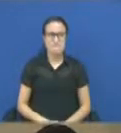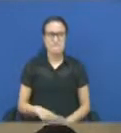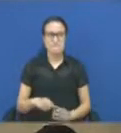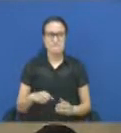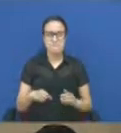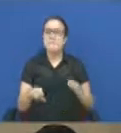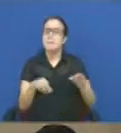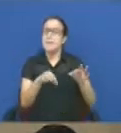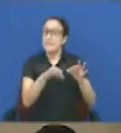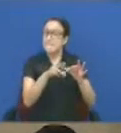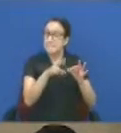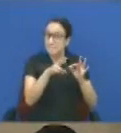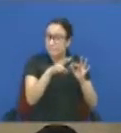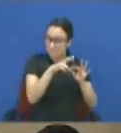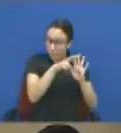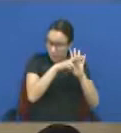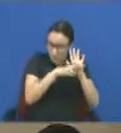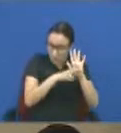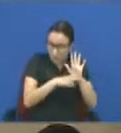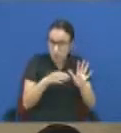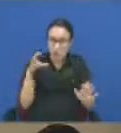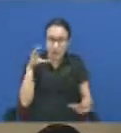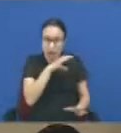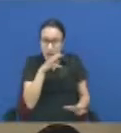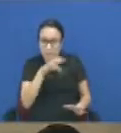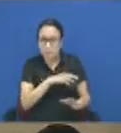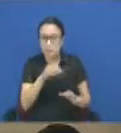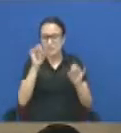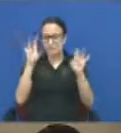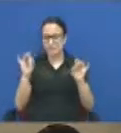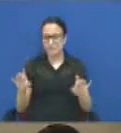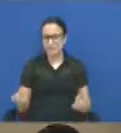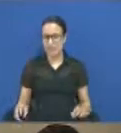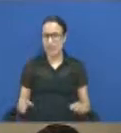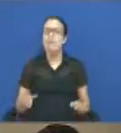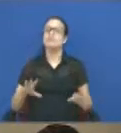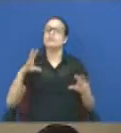regime de urgência especial foi aprovado por todos os senhores vereadores.